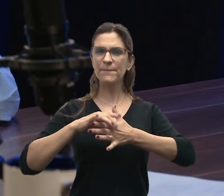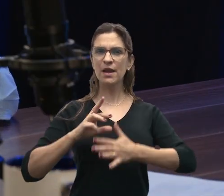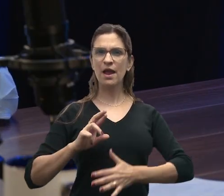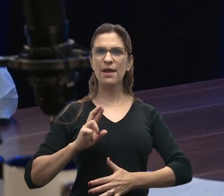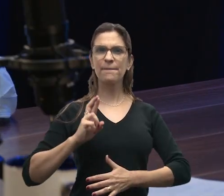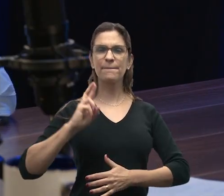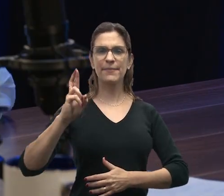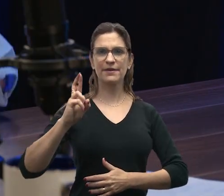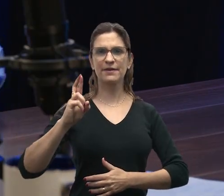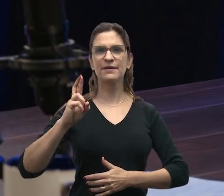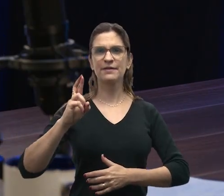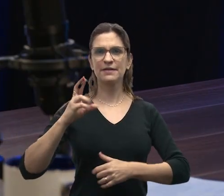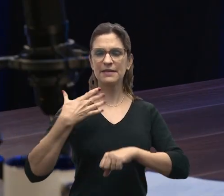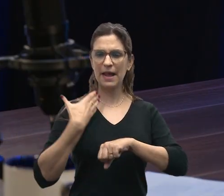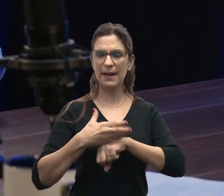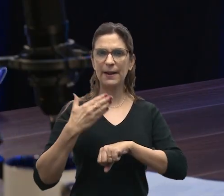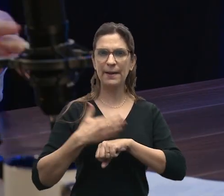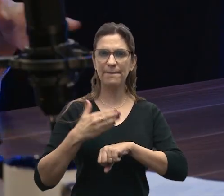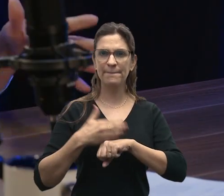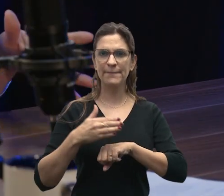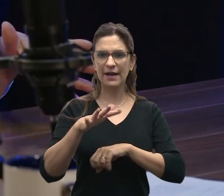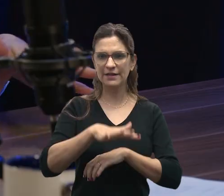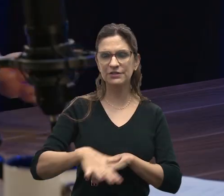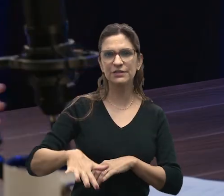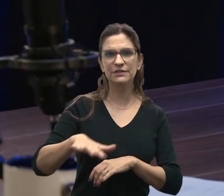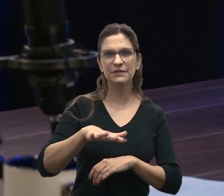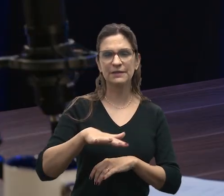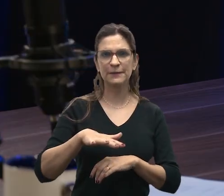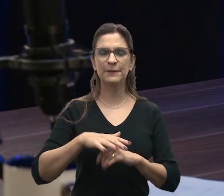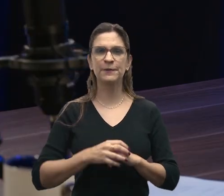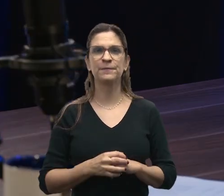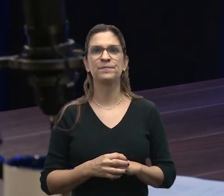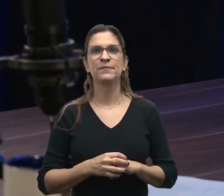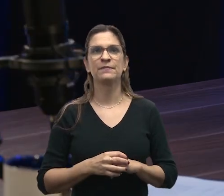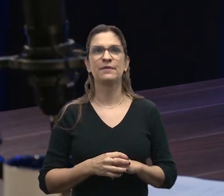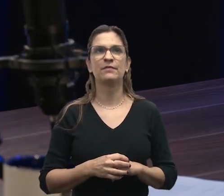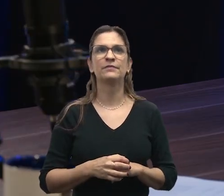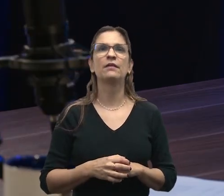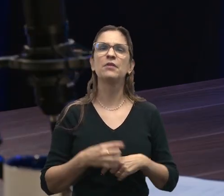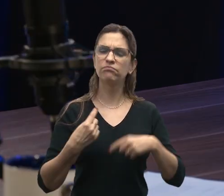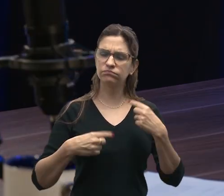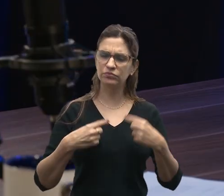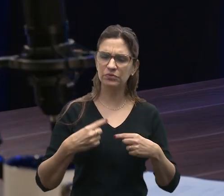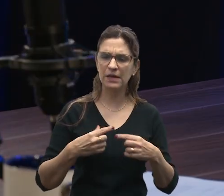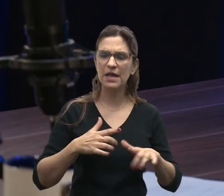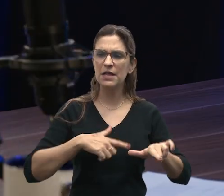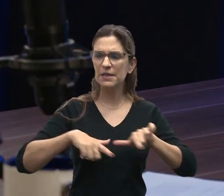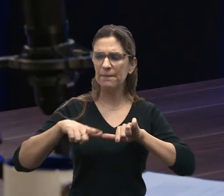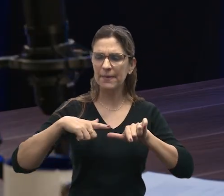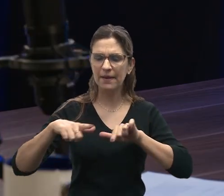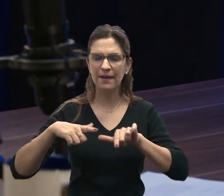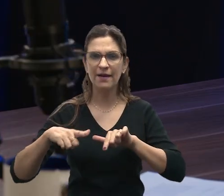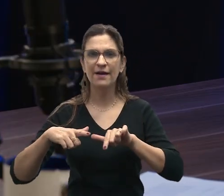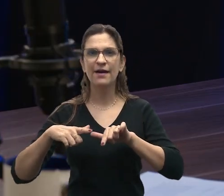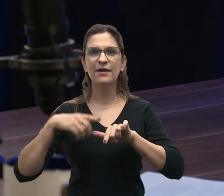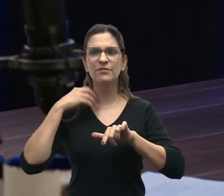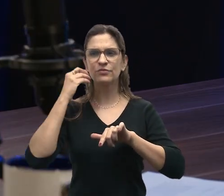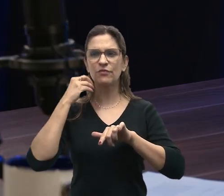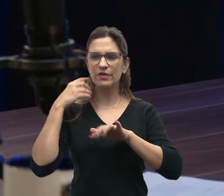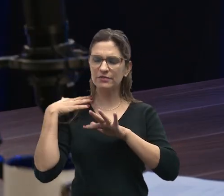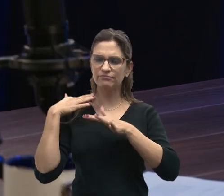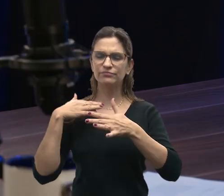atividade, eu já tenho uma certa expertise, porque você fica muito tempo na questão, você aprende as coisas, né? Então, assim, a gente